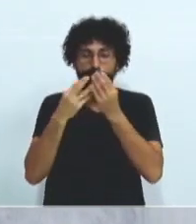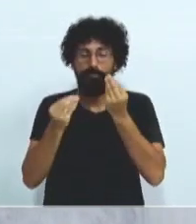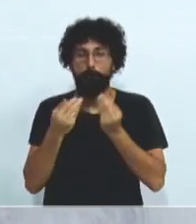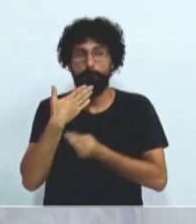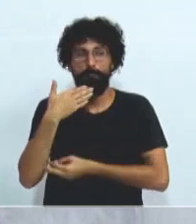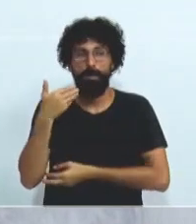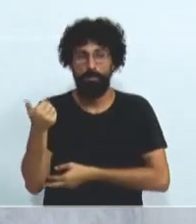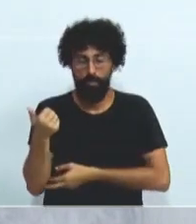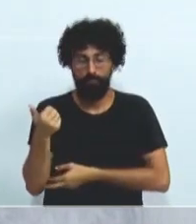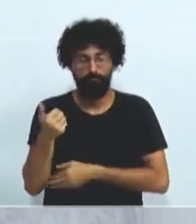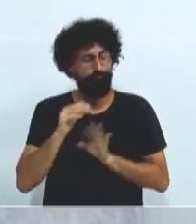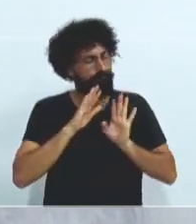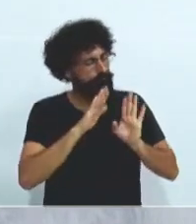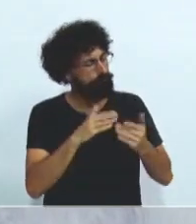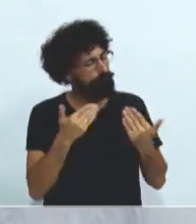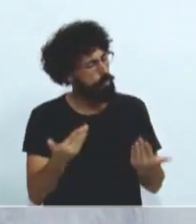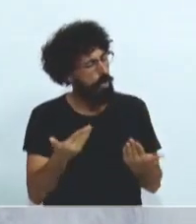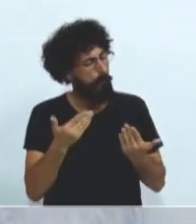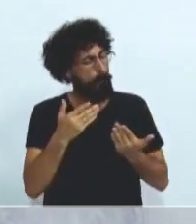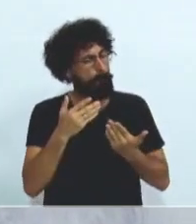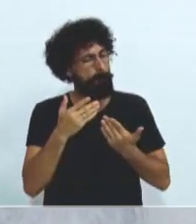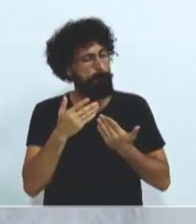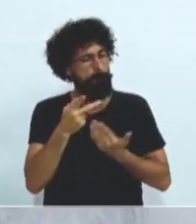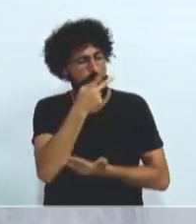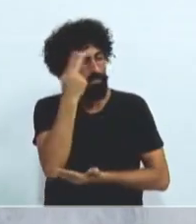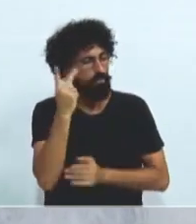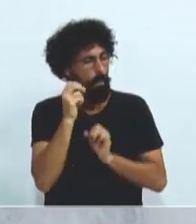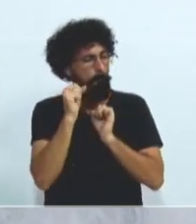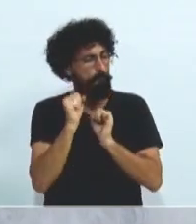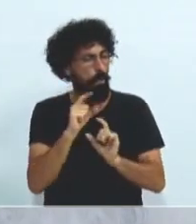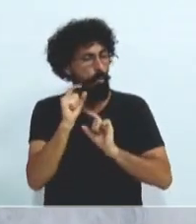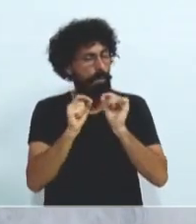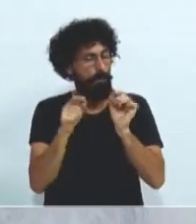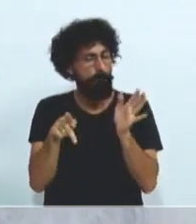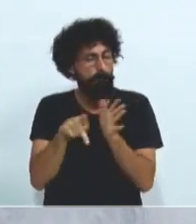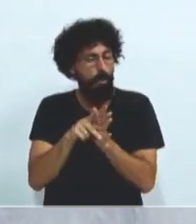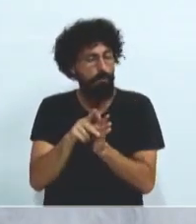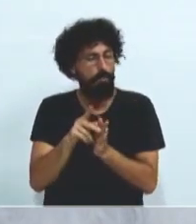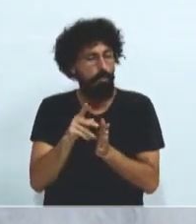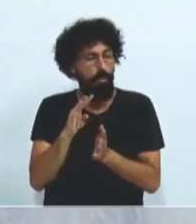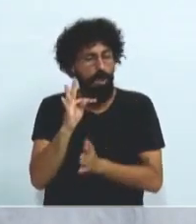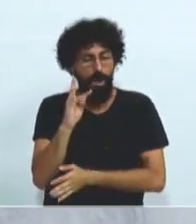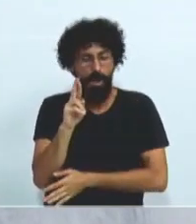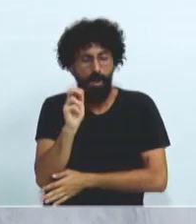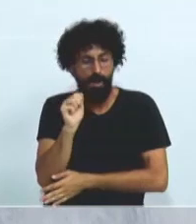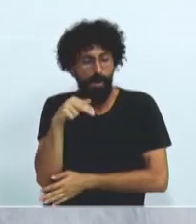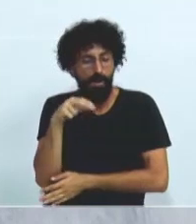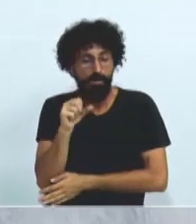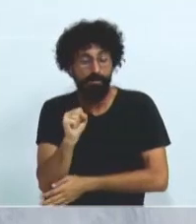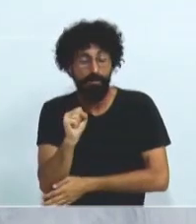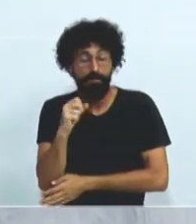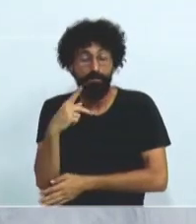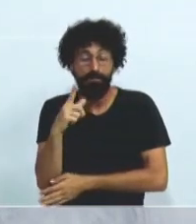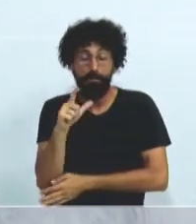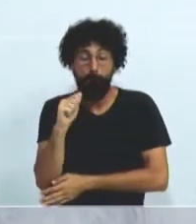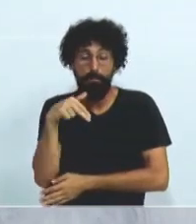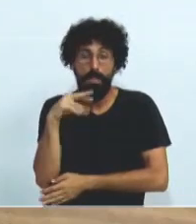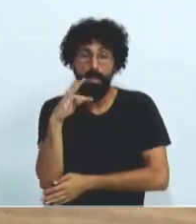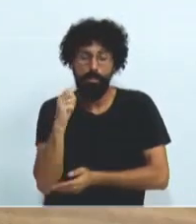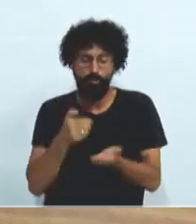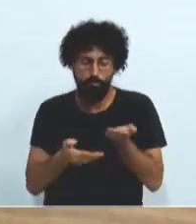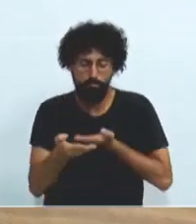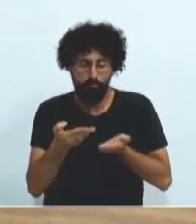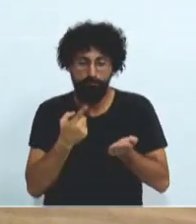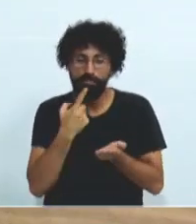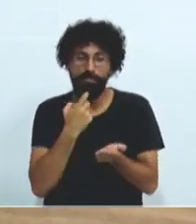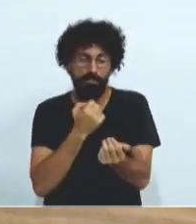quais são os pacientes que são passíveis de transplante? Qualquer paciente que tenha leucemia, ele pode ter